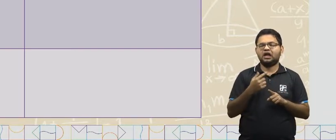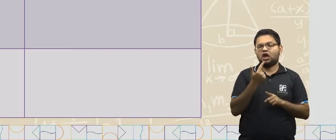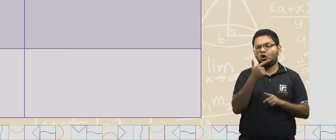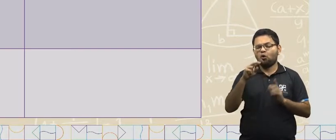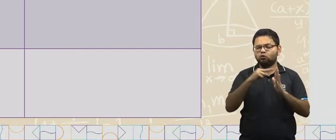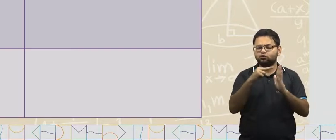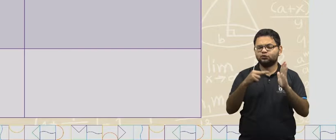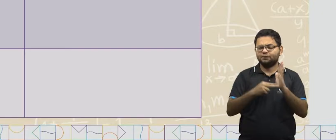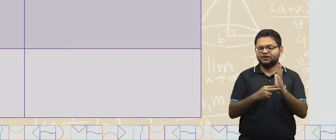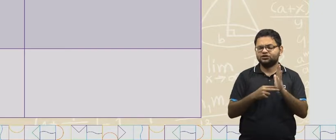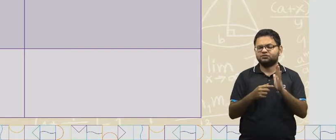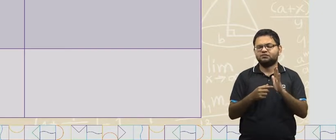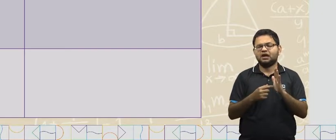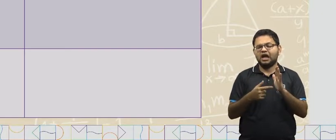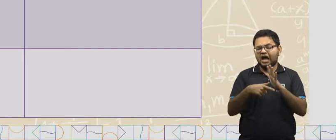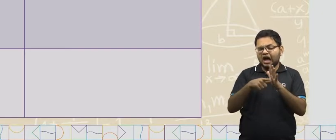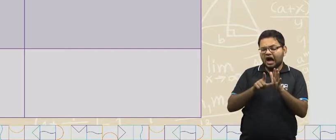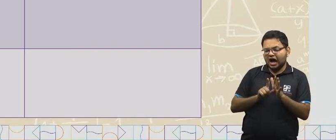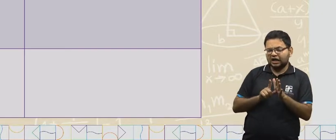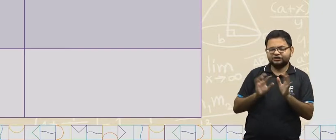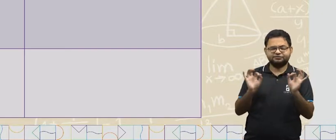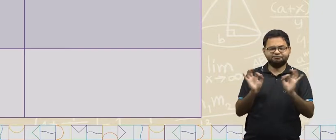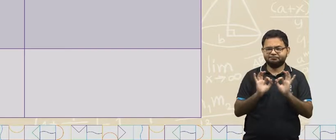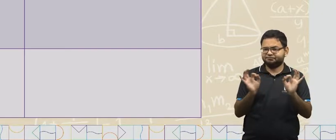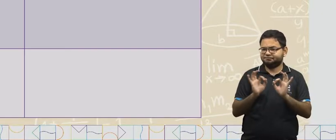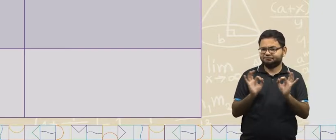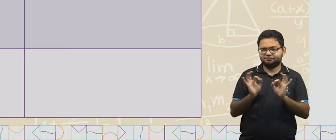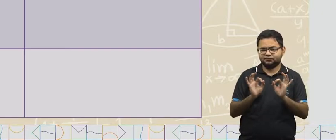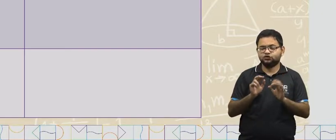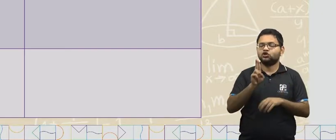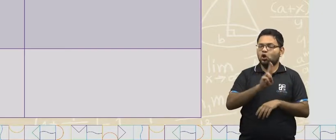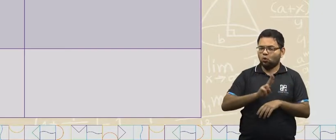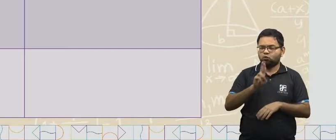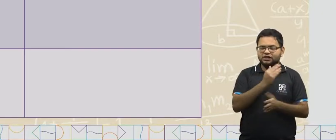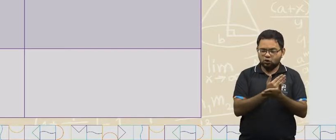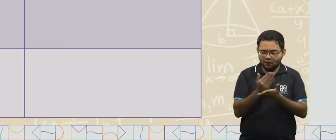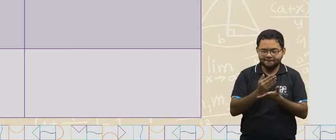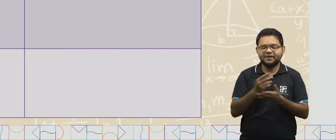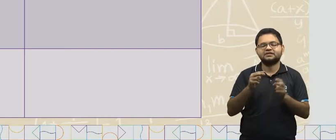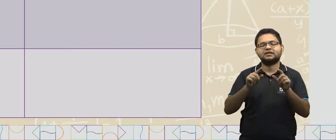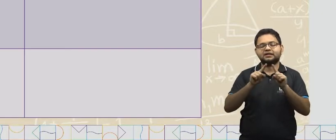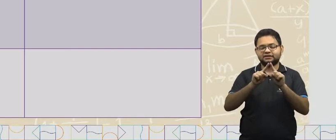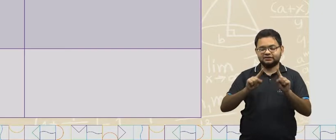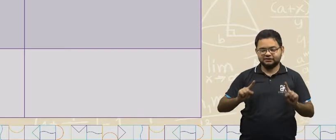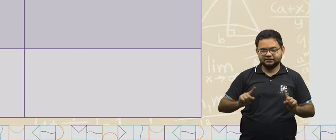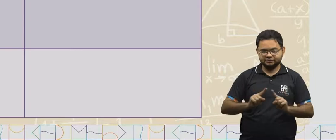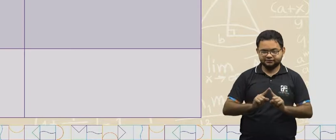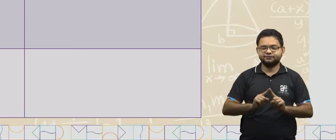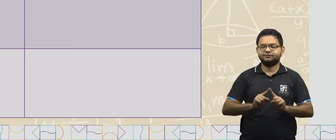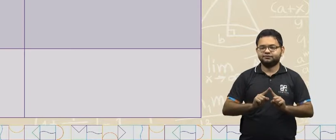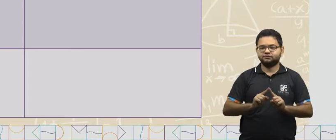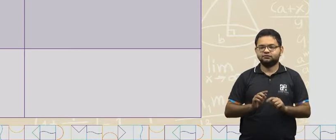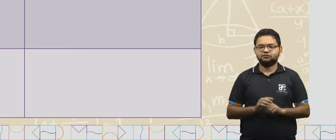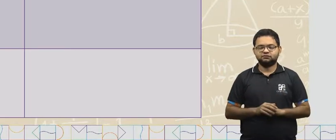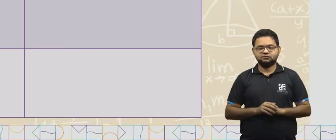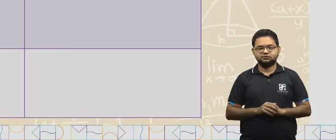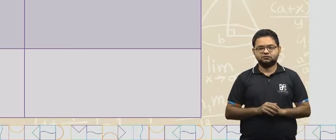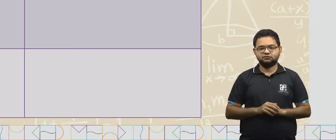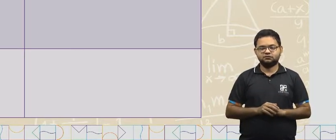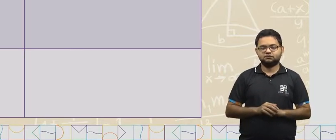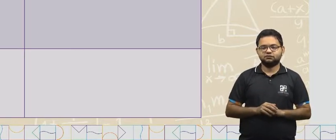prismas antes desses, já que os sólidos geométricos têm seu início na terceira